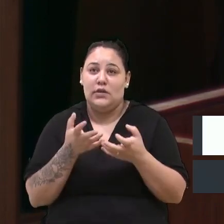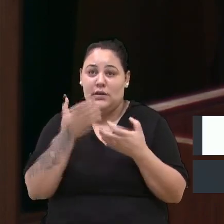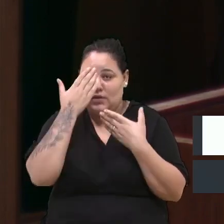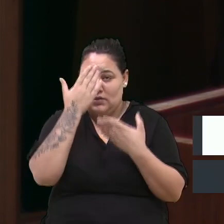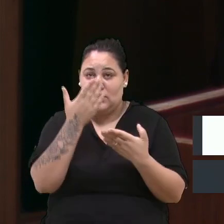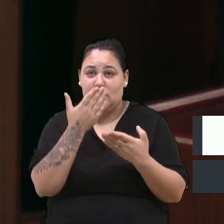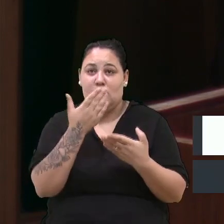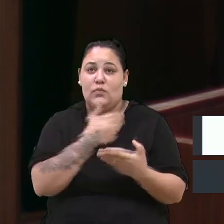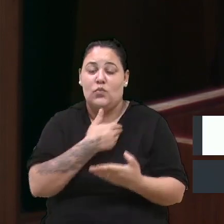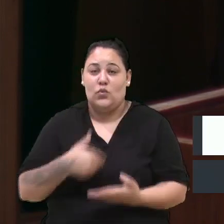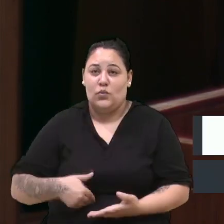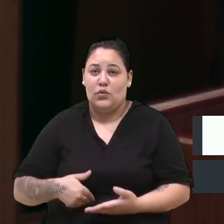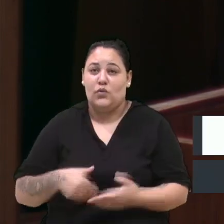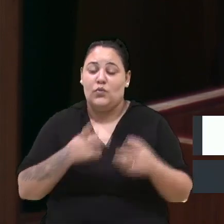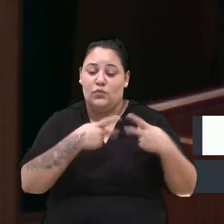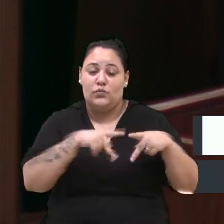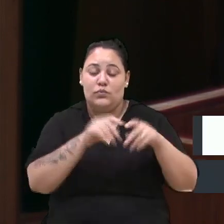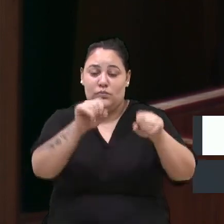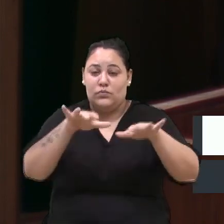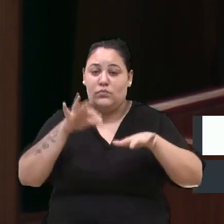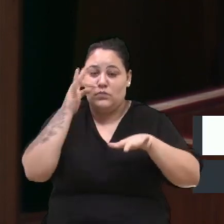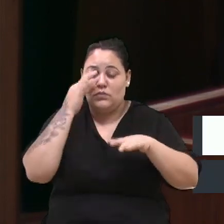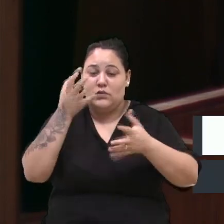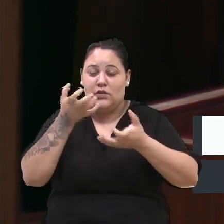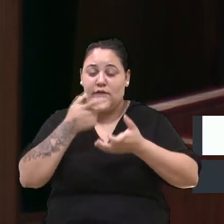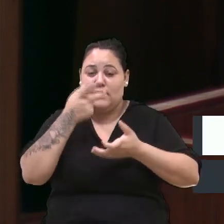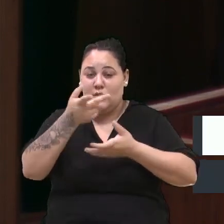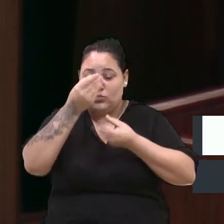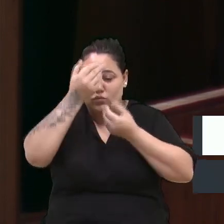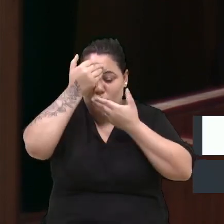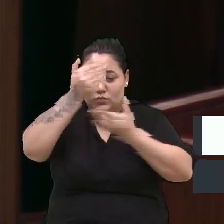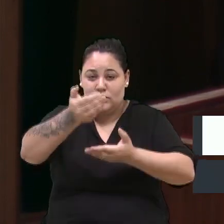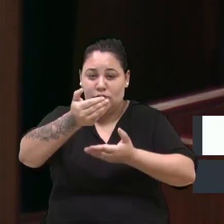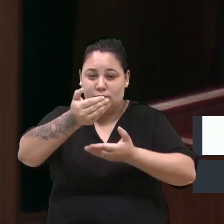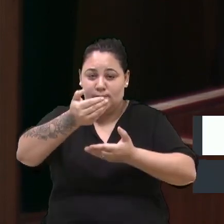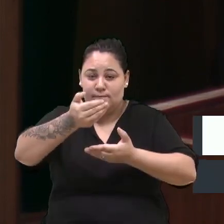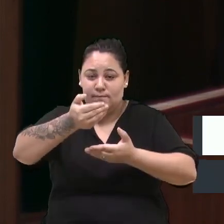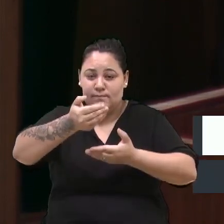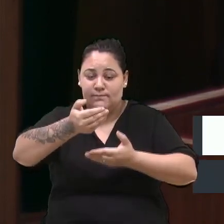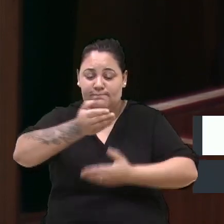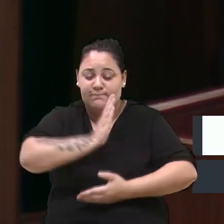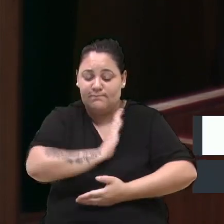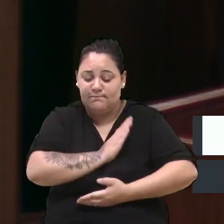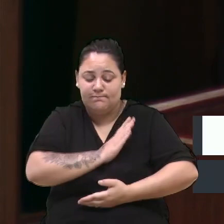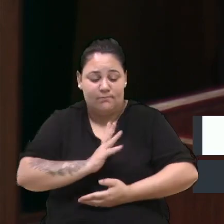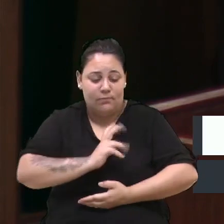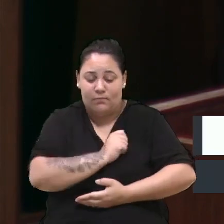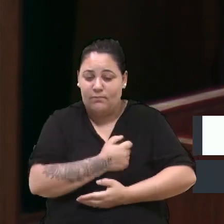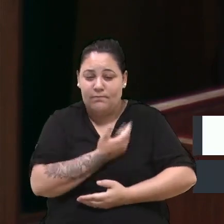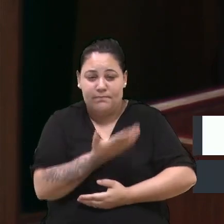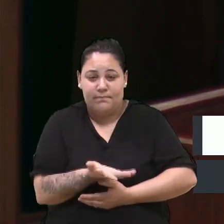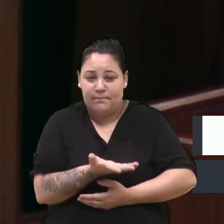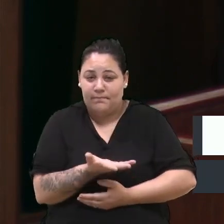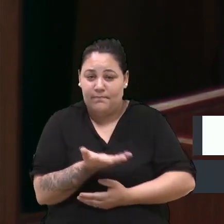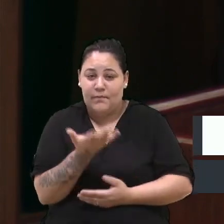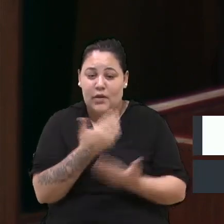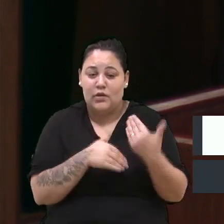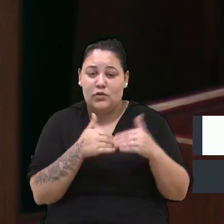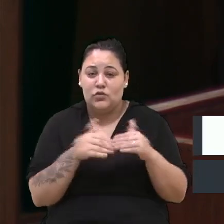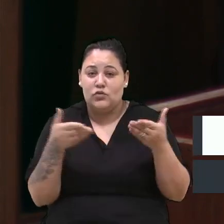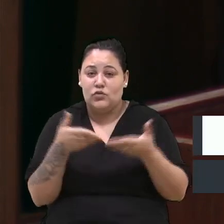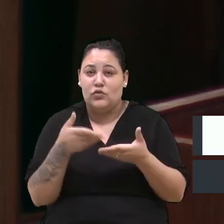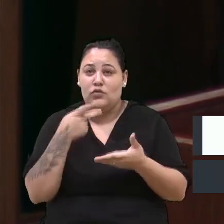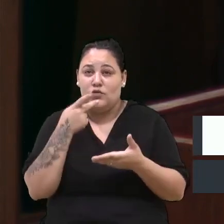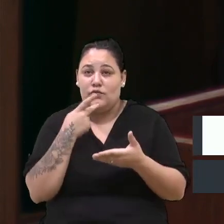público, dizer muito obrigado, do fundo do meu coração, aos que hoje eu chamo não colegas, mas